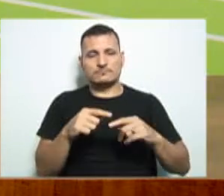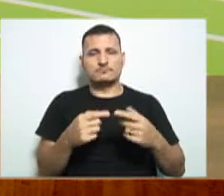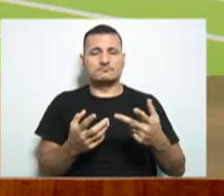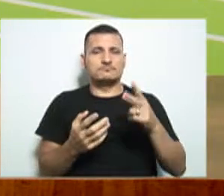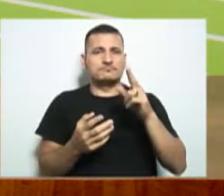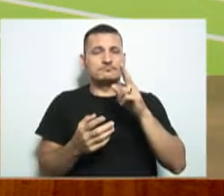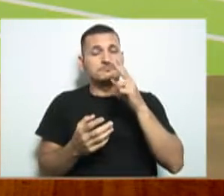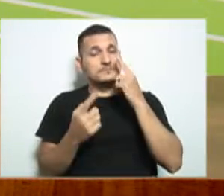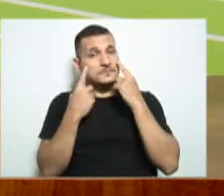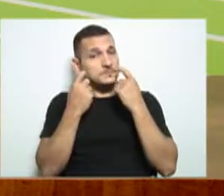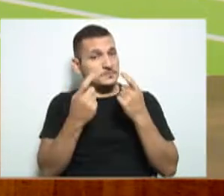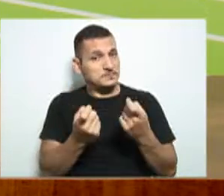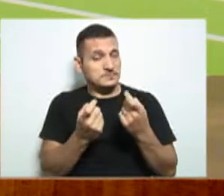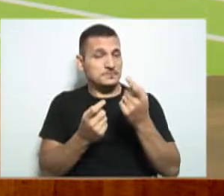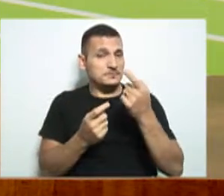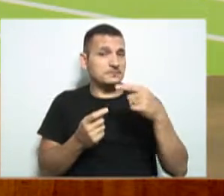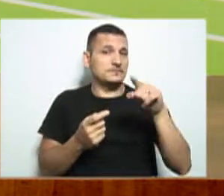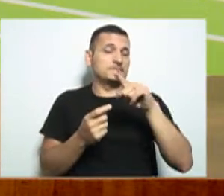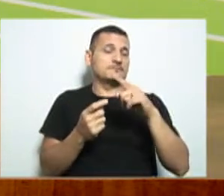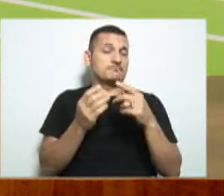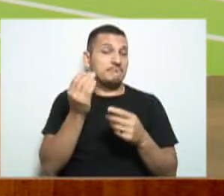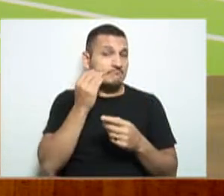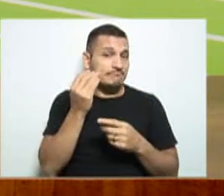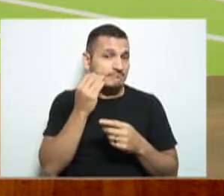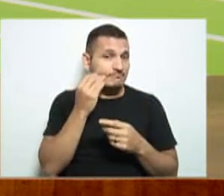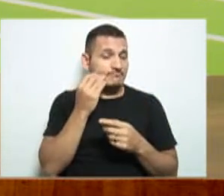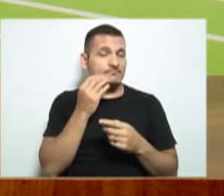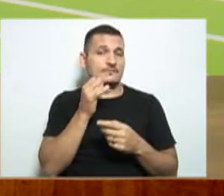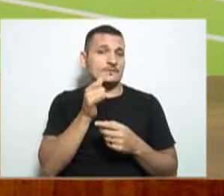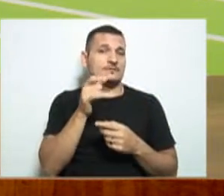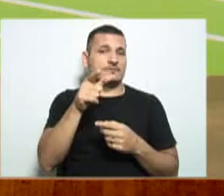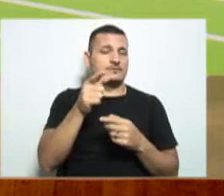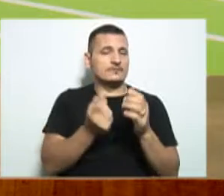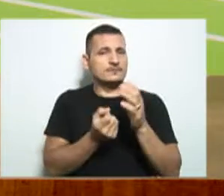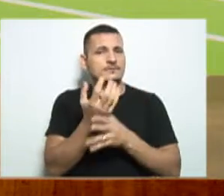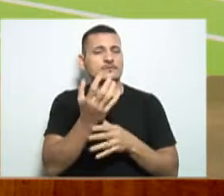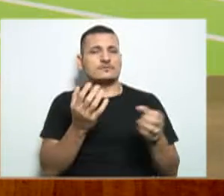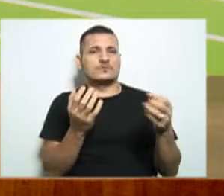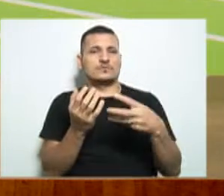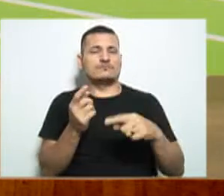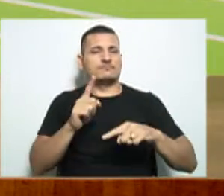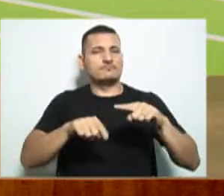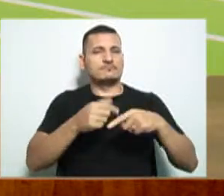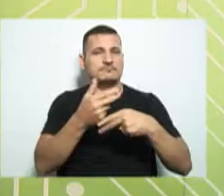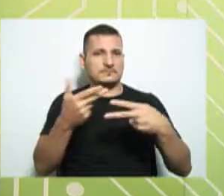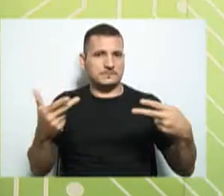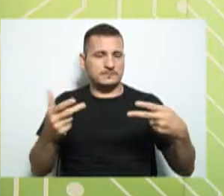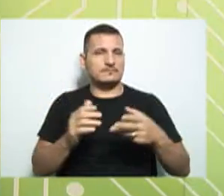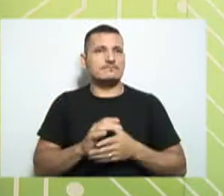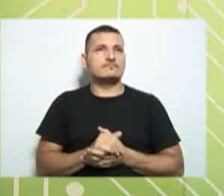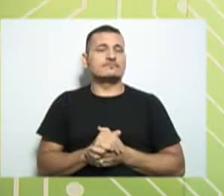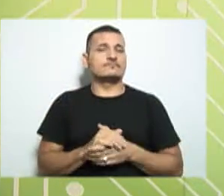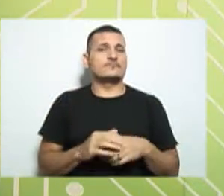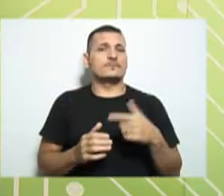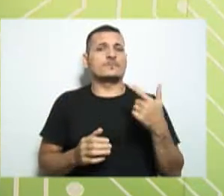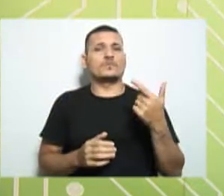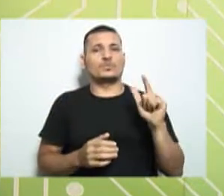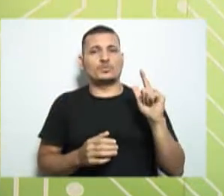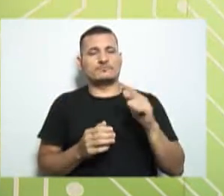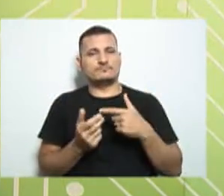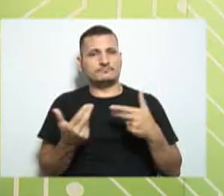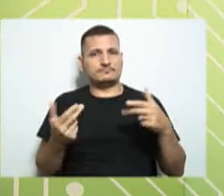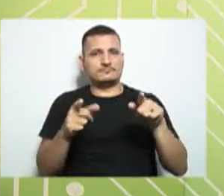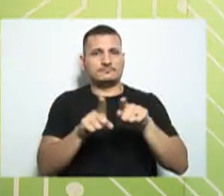interessante você verificar, principalmente quando você vai criar um novo produto. Certo, professora? Certo. Outra coisa que seria bem interessante, que eu já